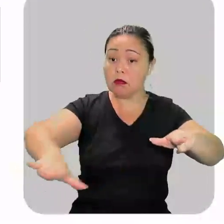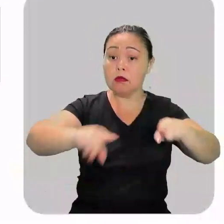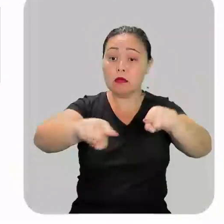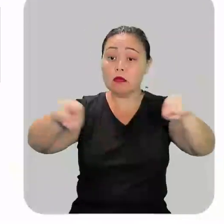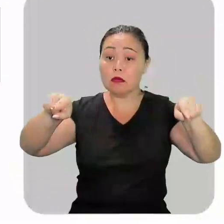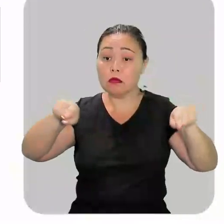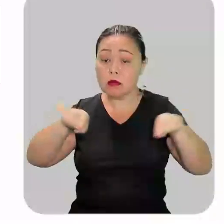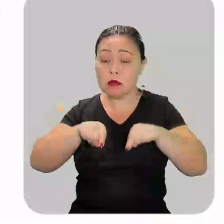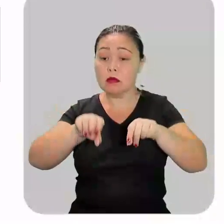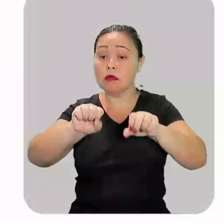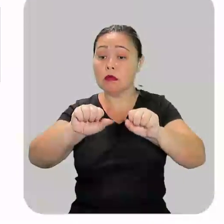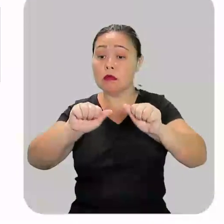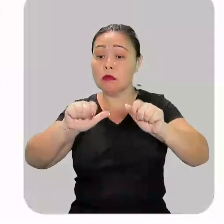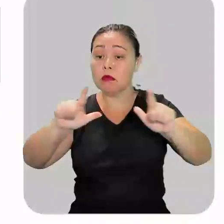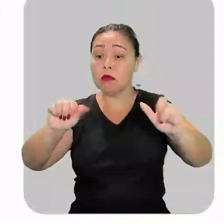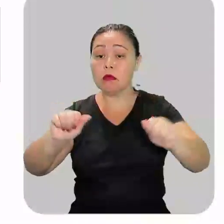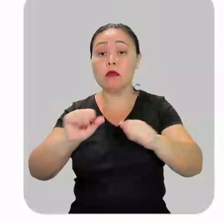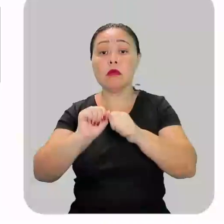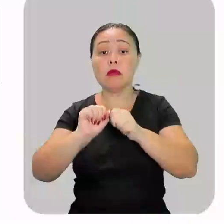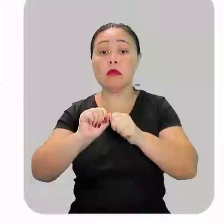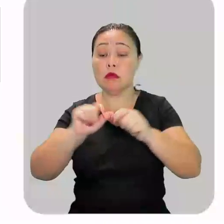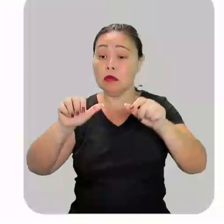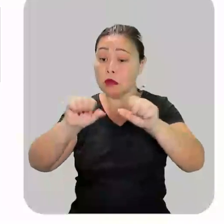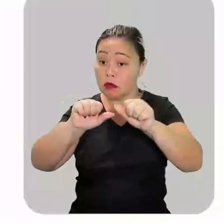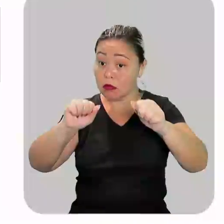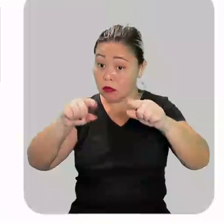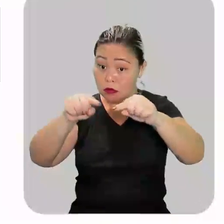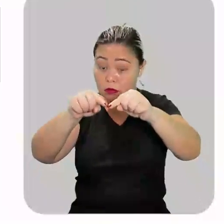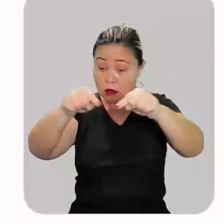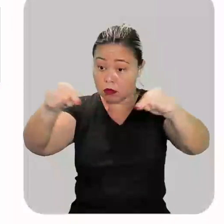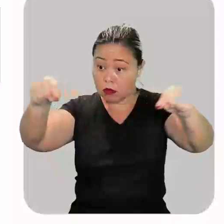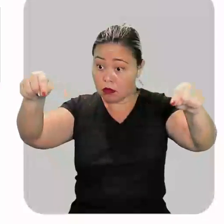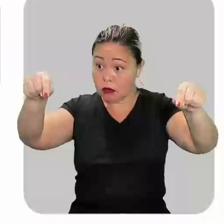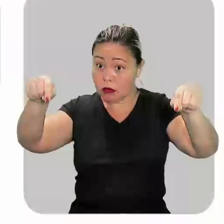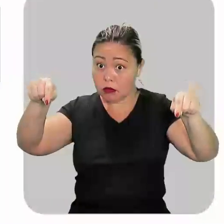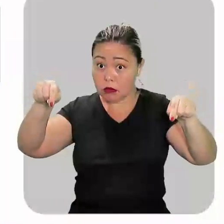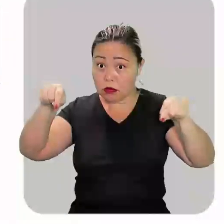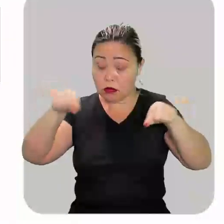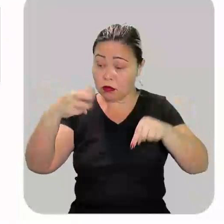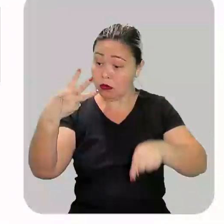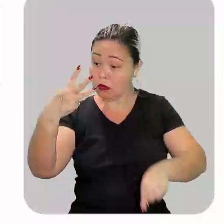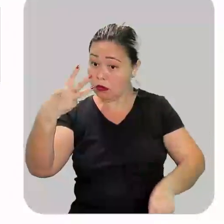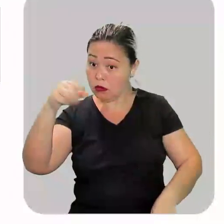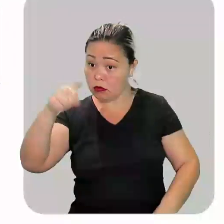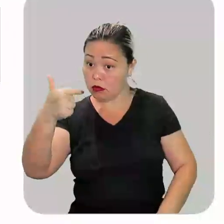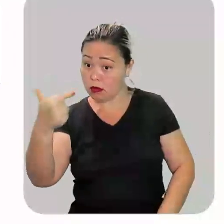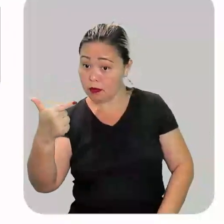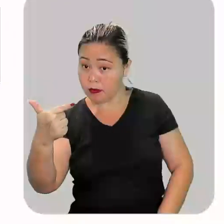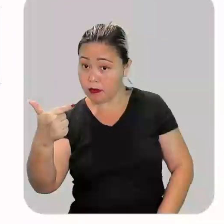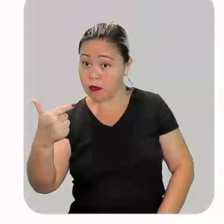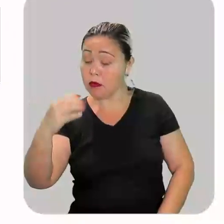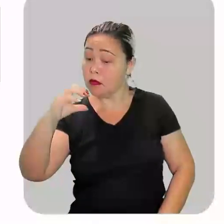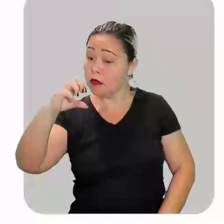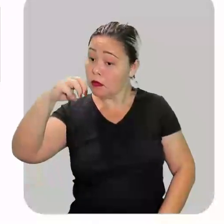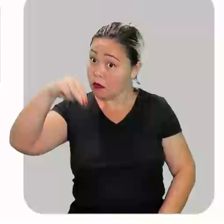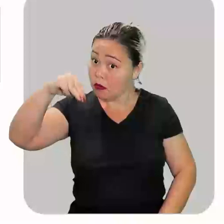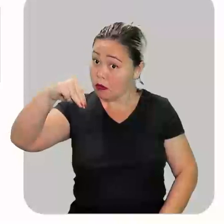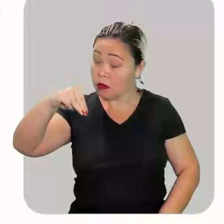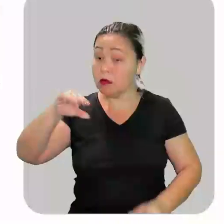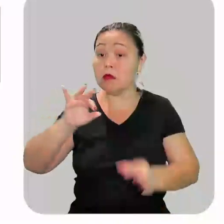sala. Essa sala tem um formato retangular com 3,2 metros de largura